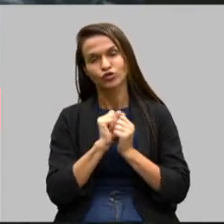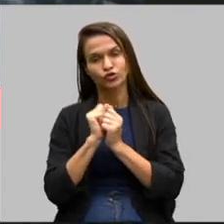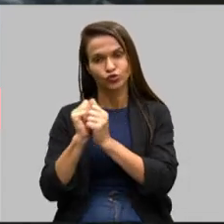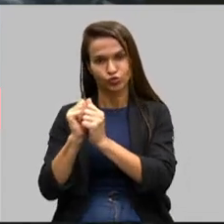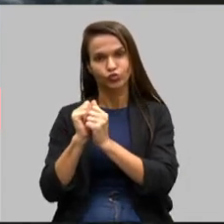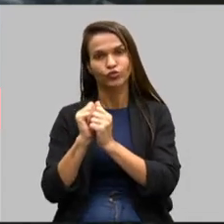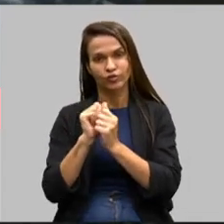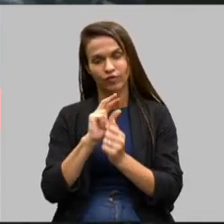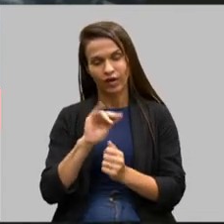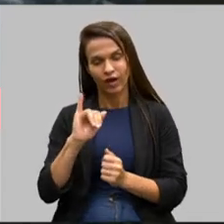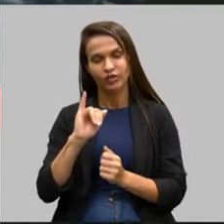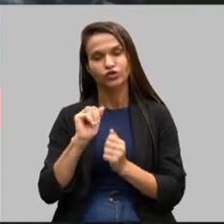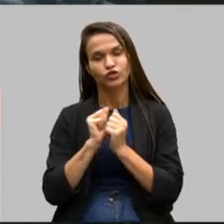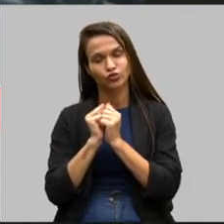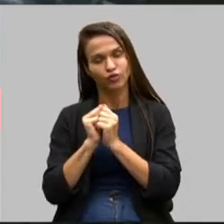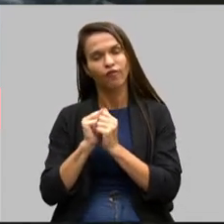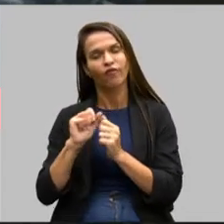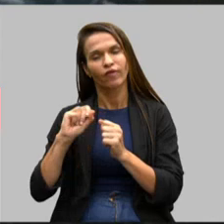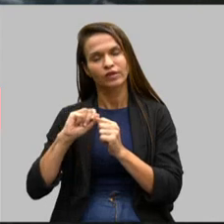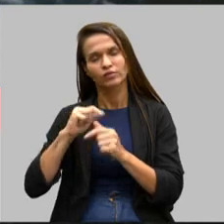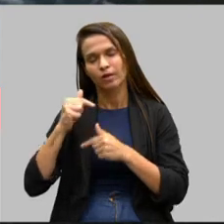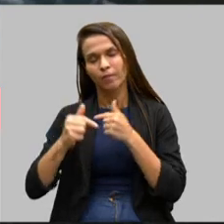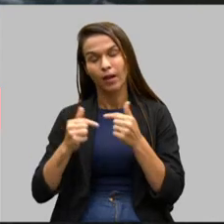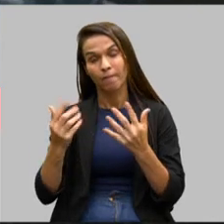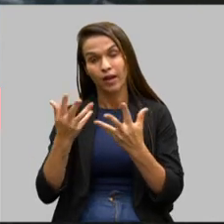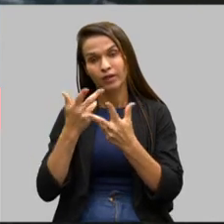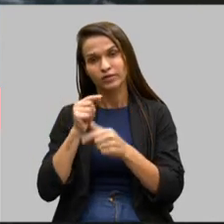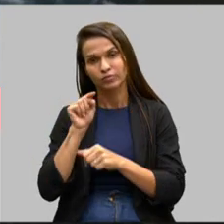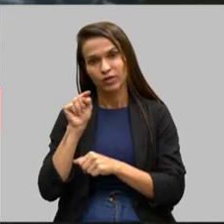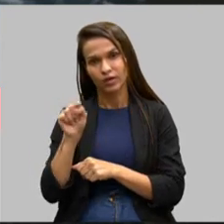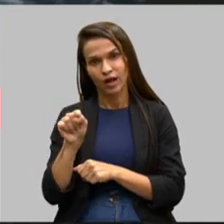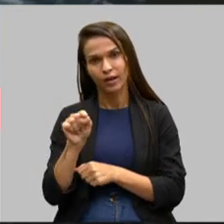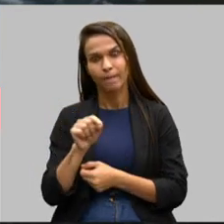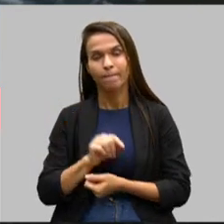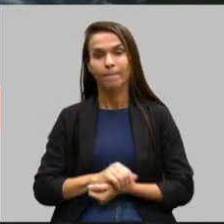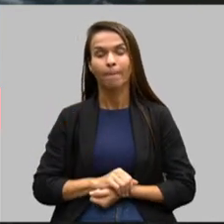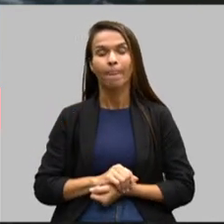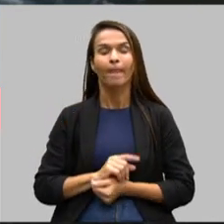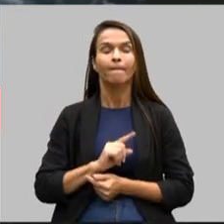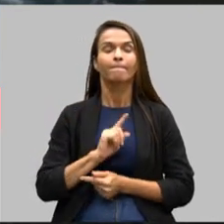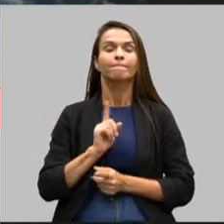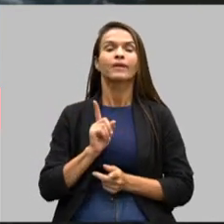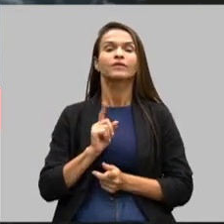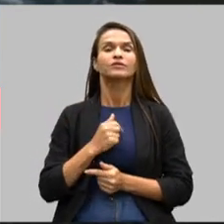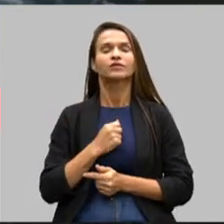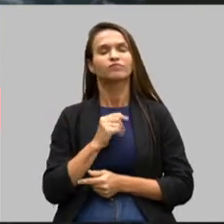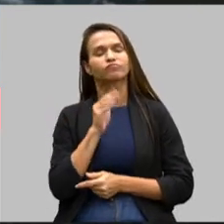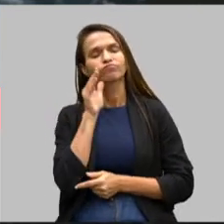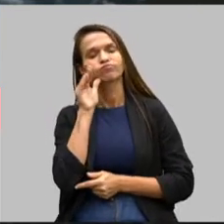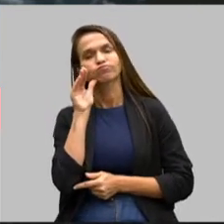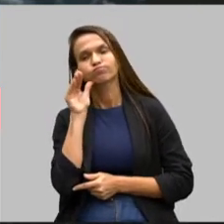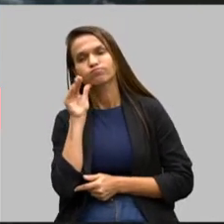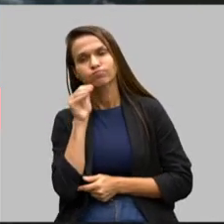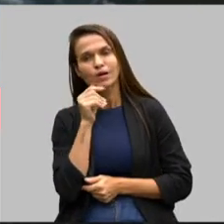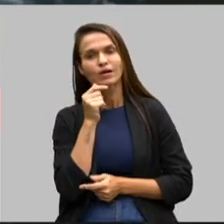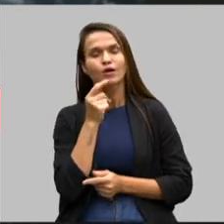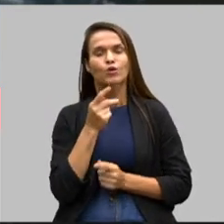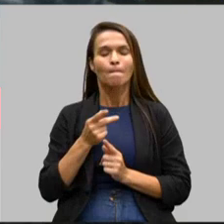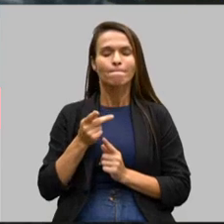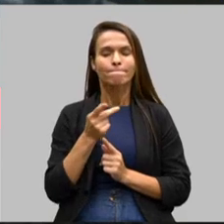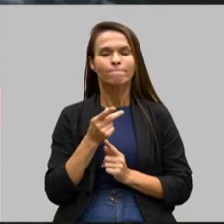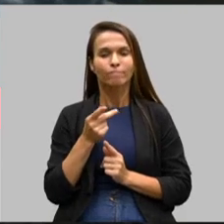vai, faz um trabalho belíssimo lá. Mas eu estava ali ouvindo, eu procurei o